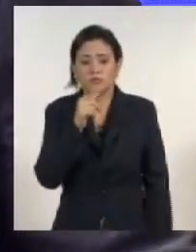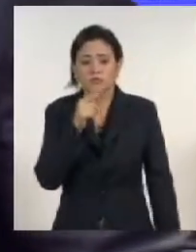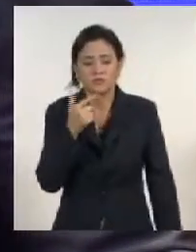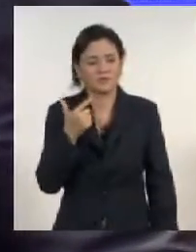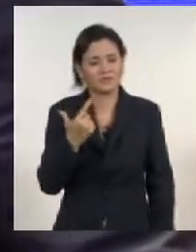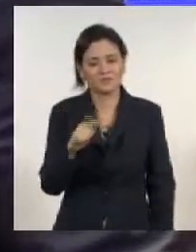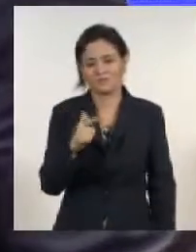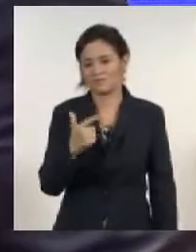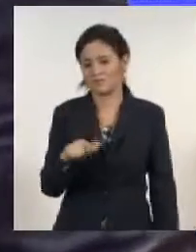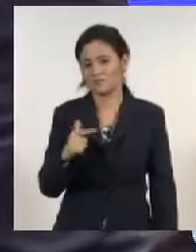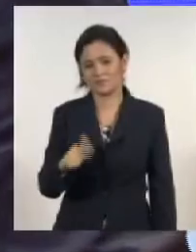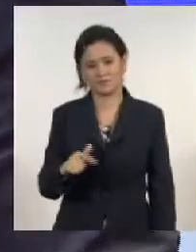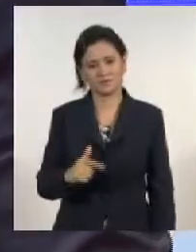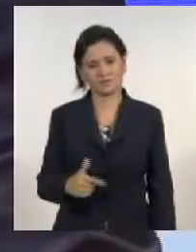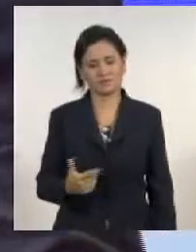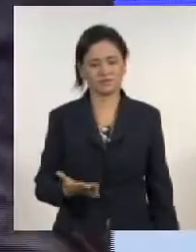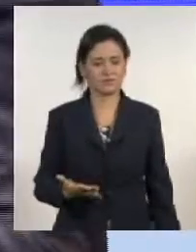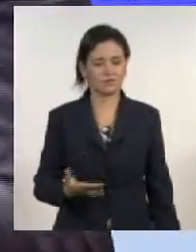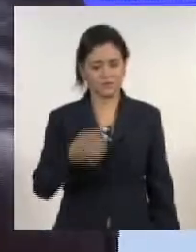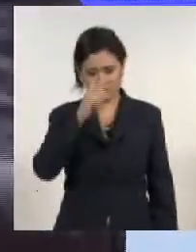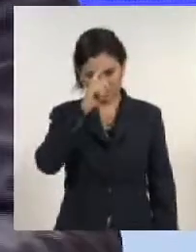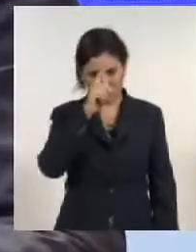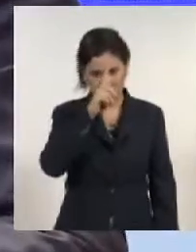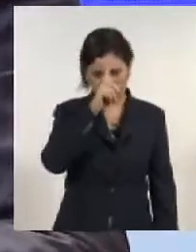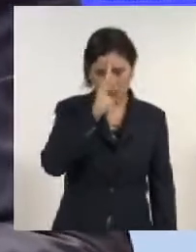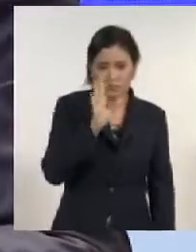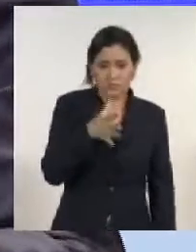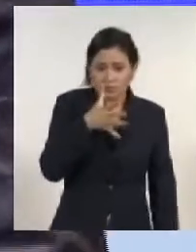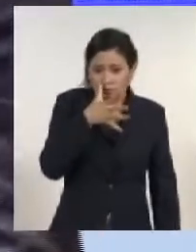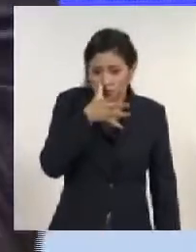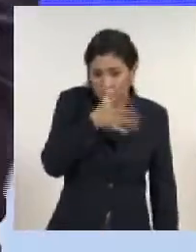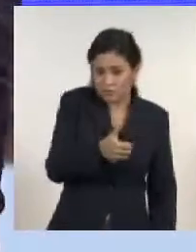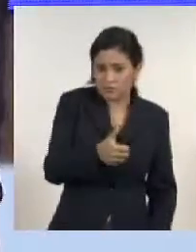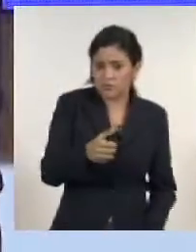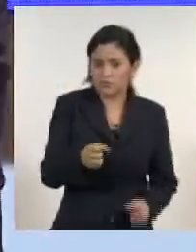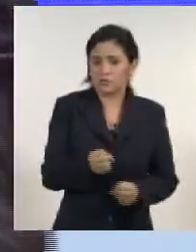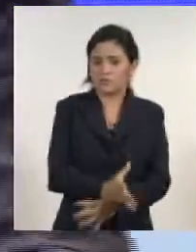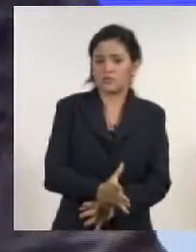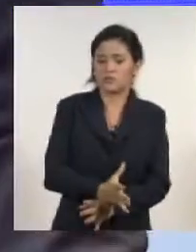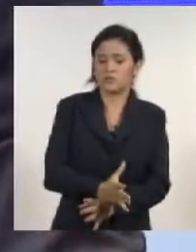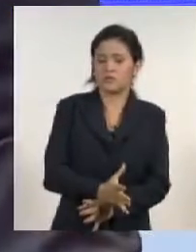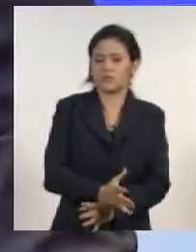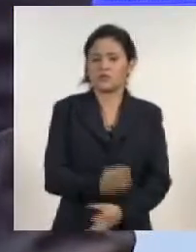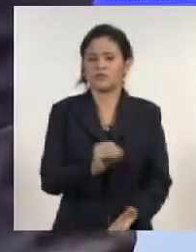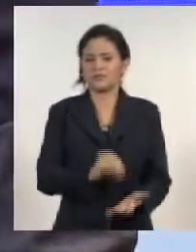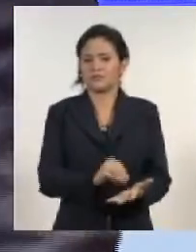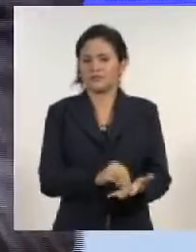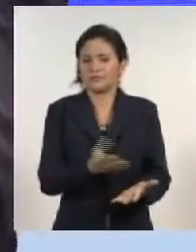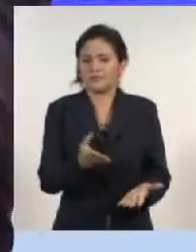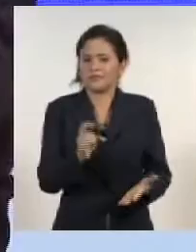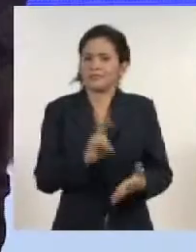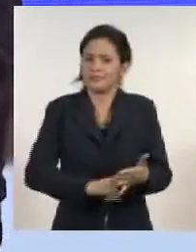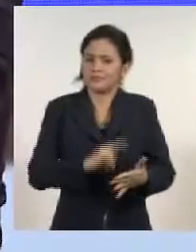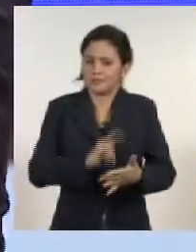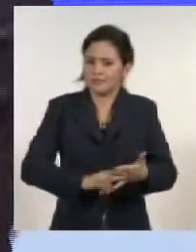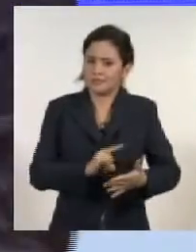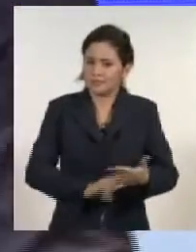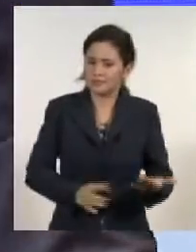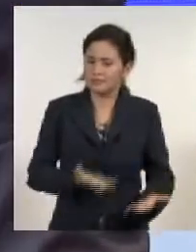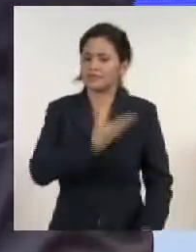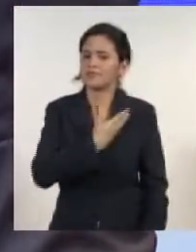Ora, um hospital que estava praticamente pronto, está sem esses documentos todos, e o governo do Estado